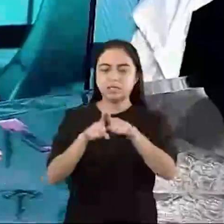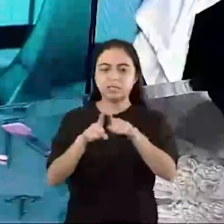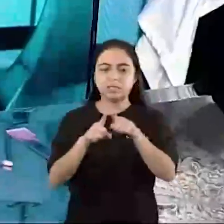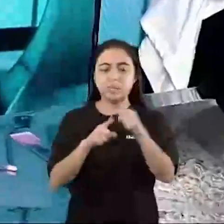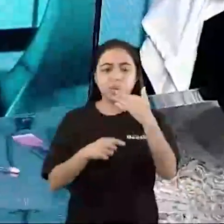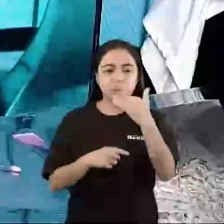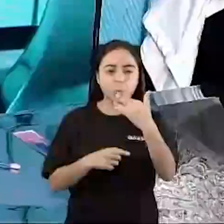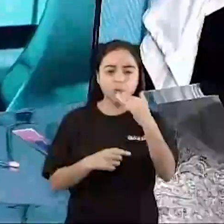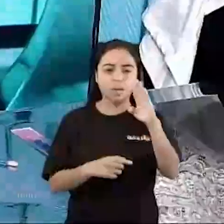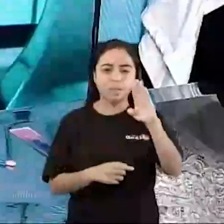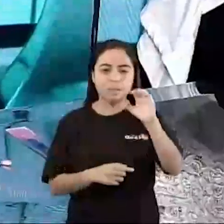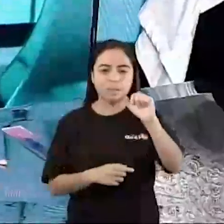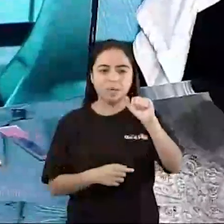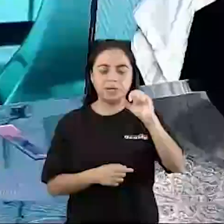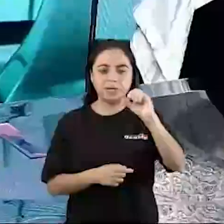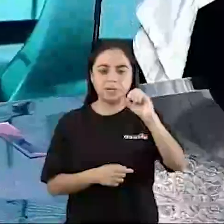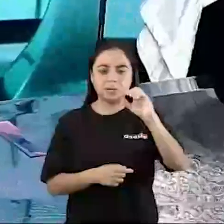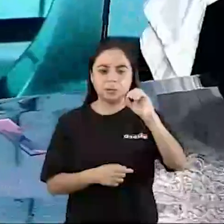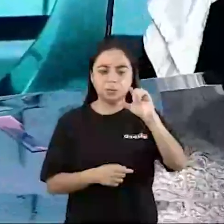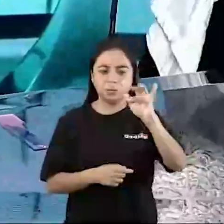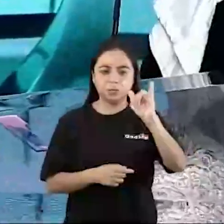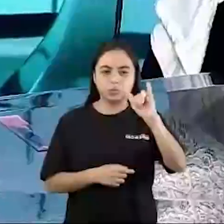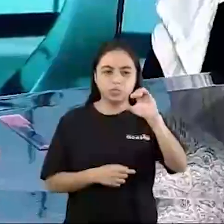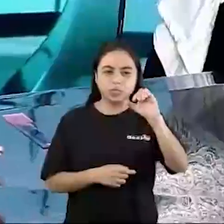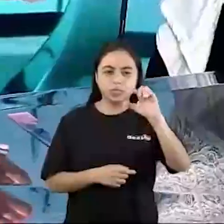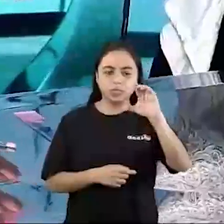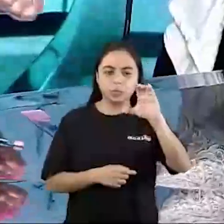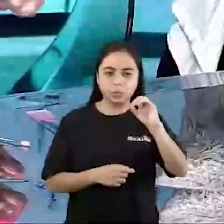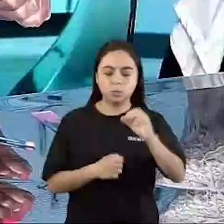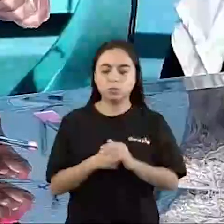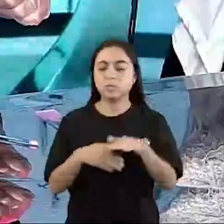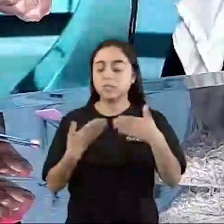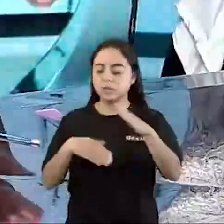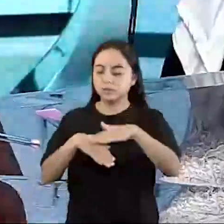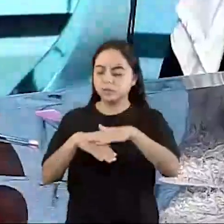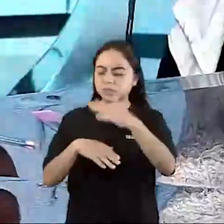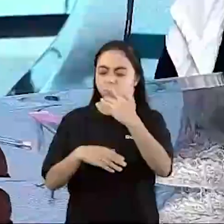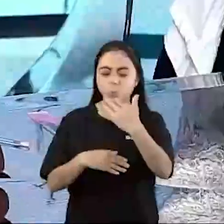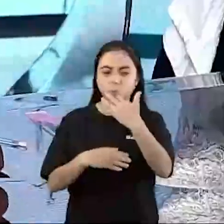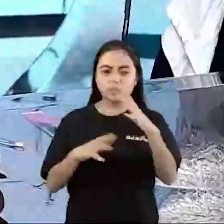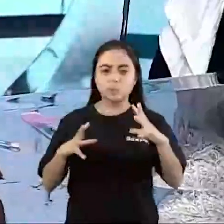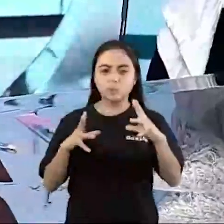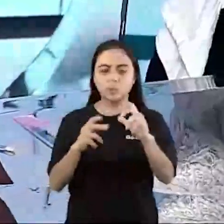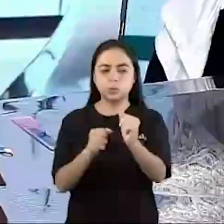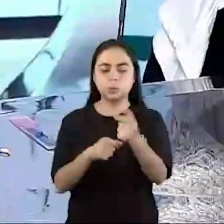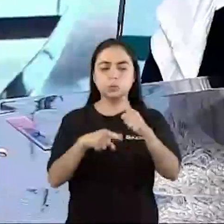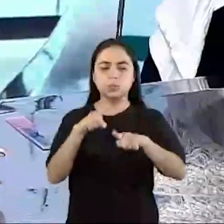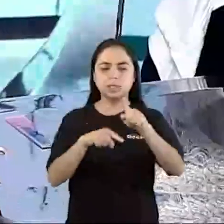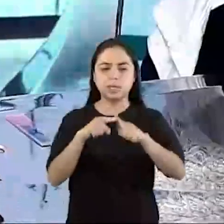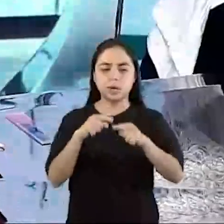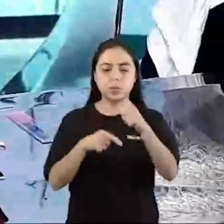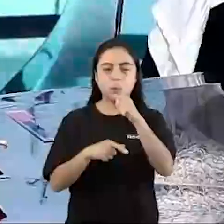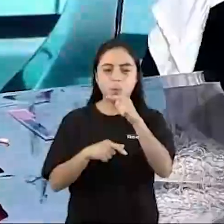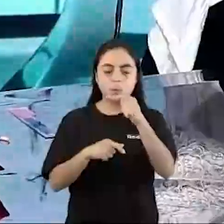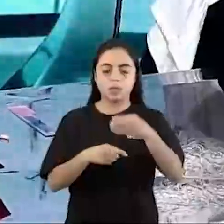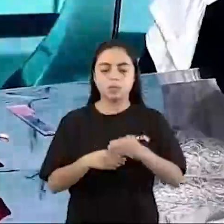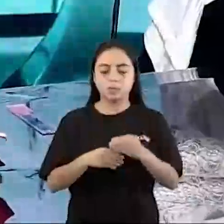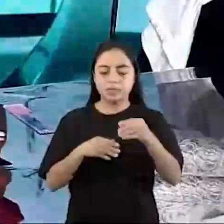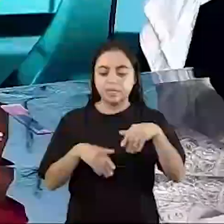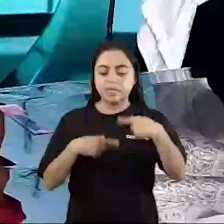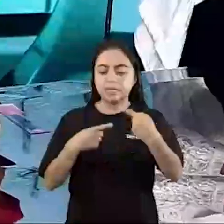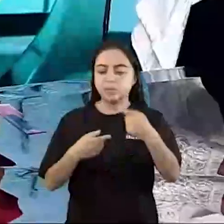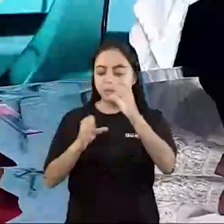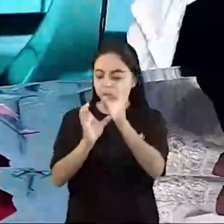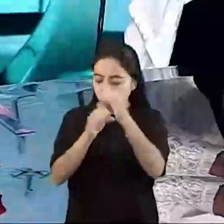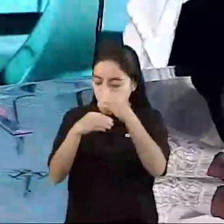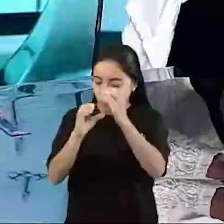corante basofílico. E aí, a gente faz a coloração completa do material, enxágua, espera secar e vai ao